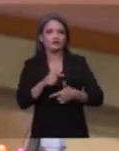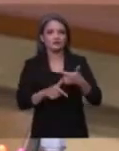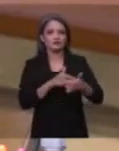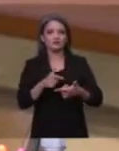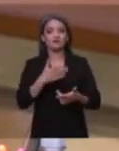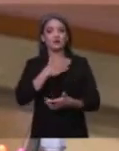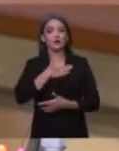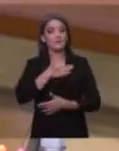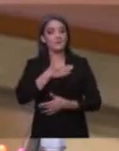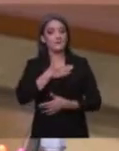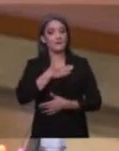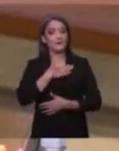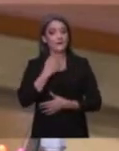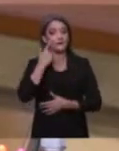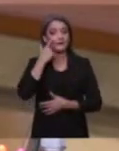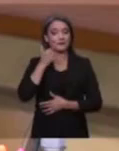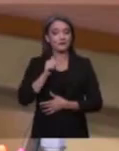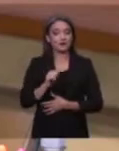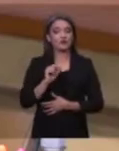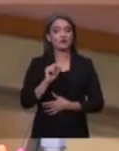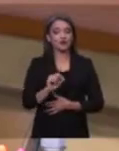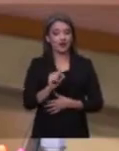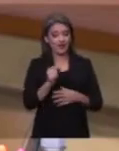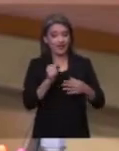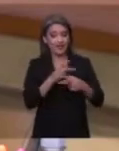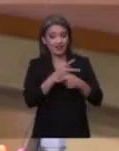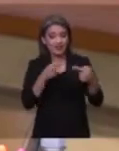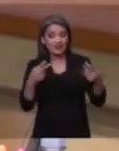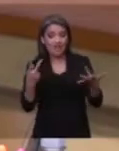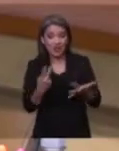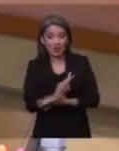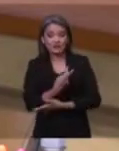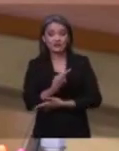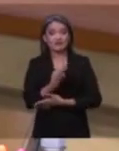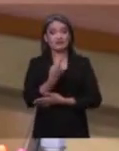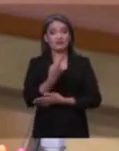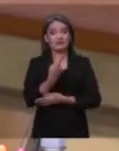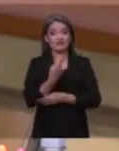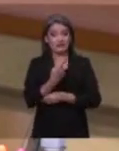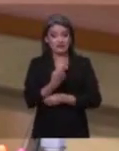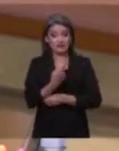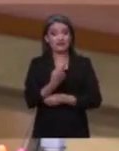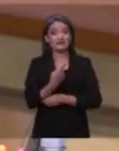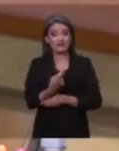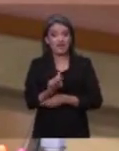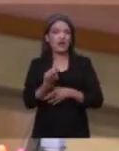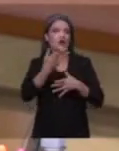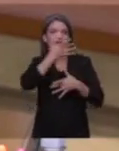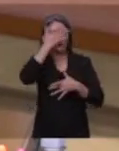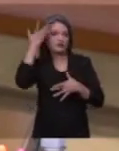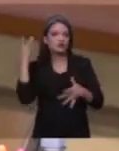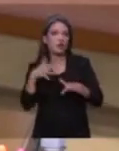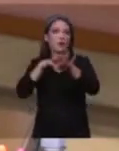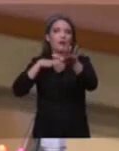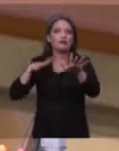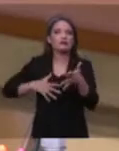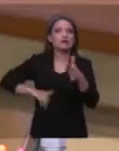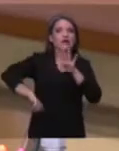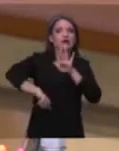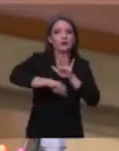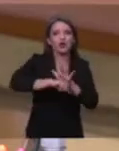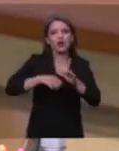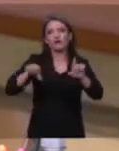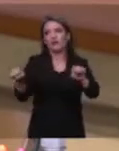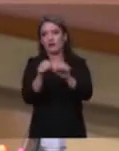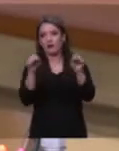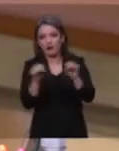análise, à luz dos fatos dessas figuras, desses manifestantes vândalos, criminosos,